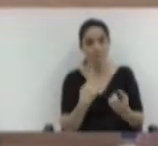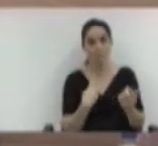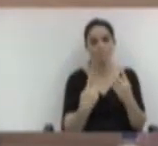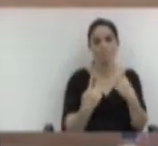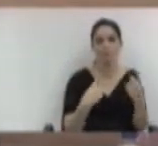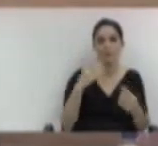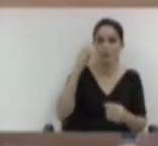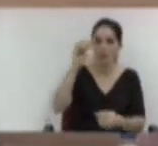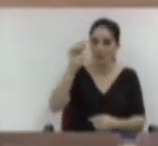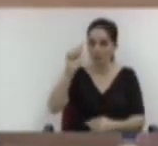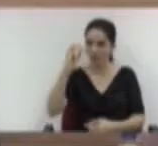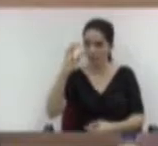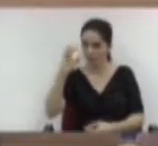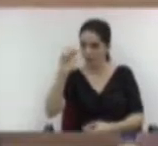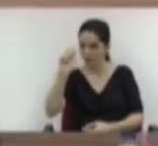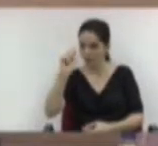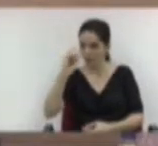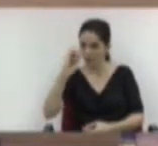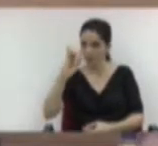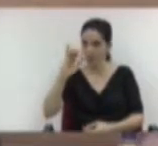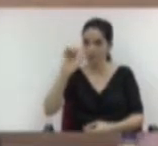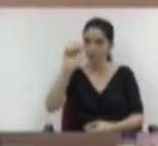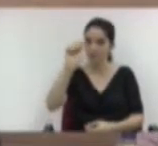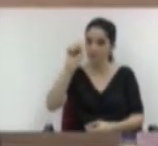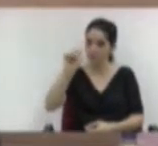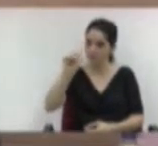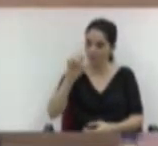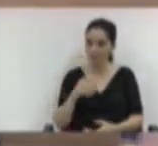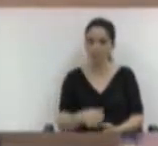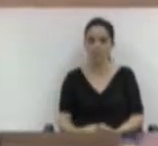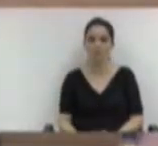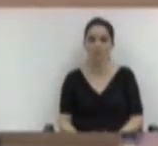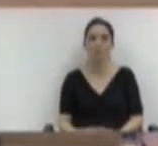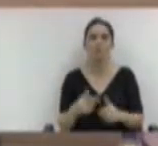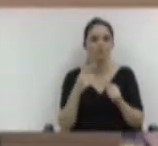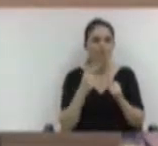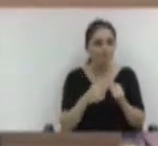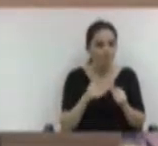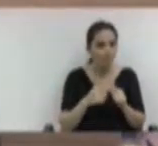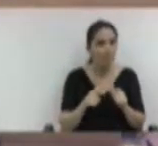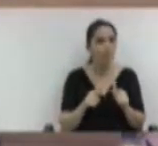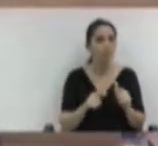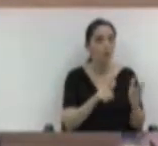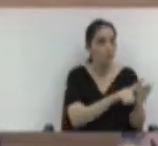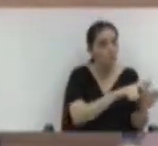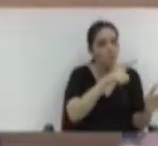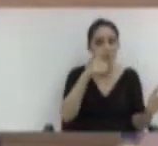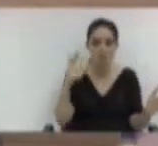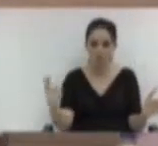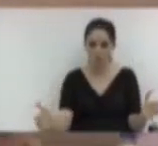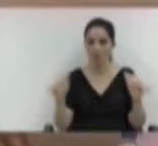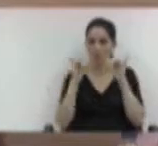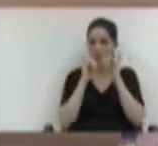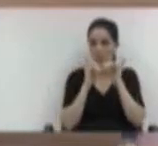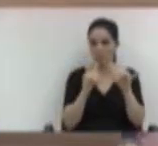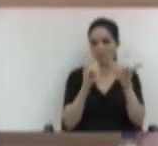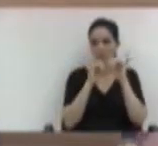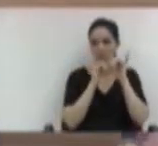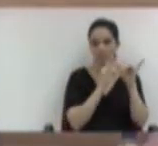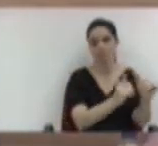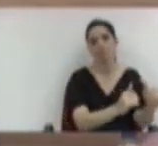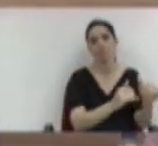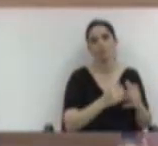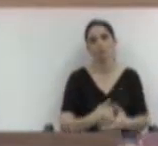um problema e não é de hoje, inclusive já saiu no jornal, já foi noticiado já pelos meios